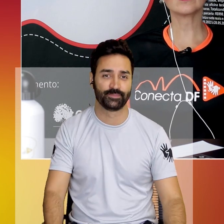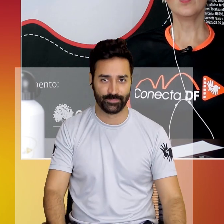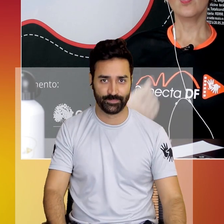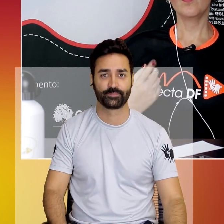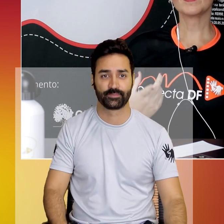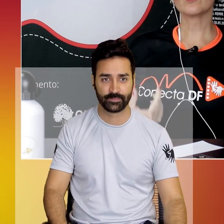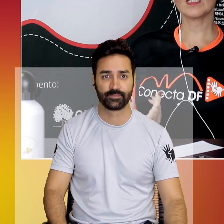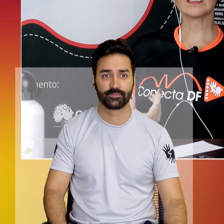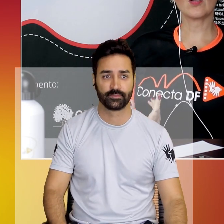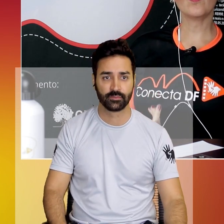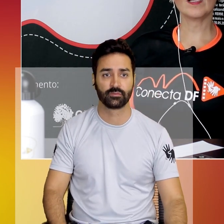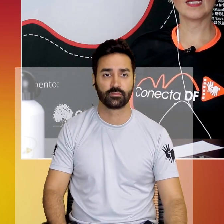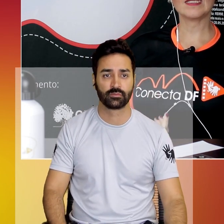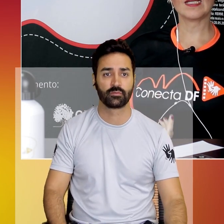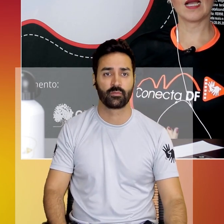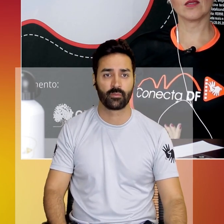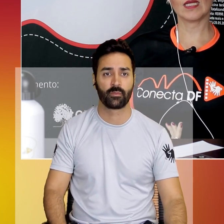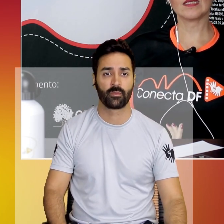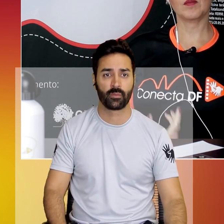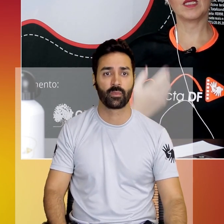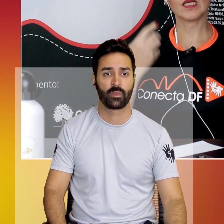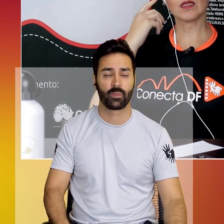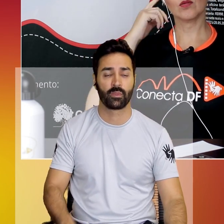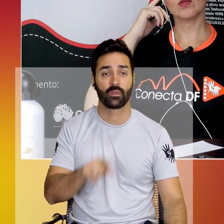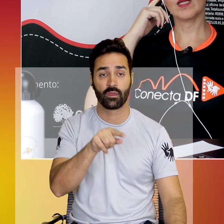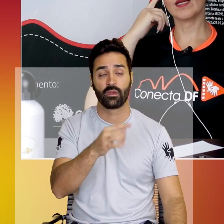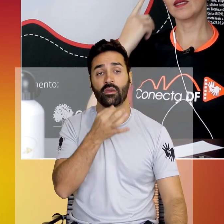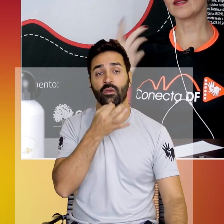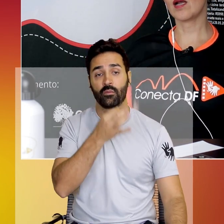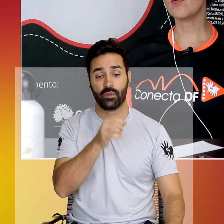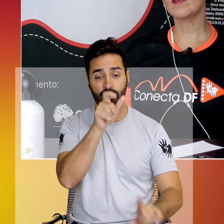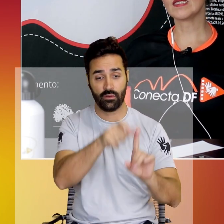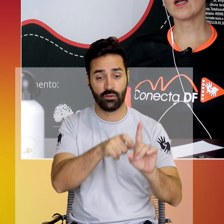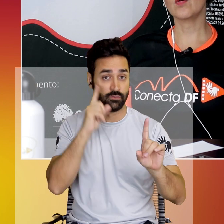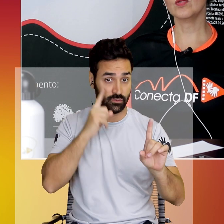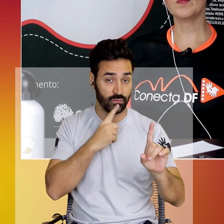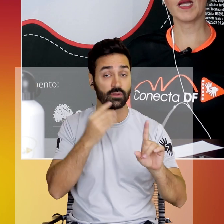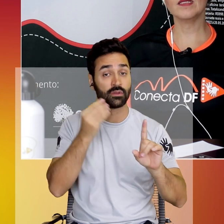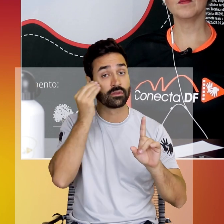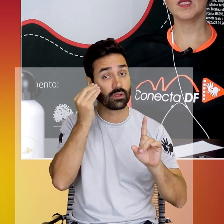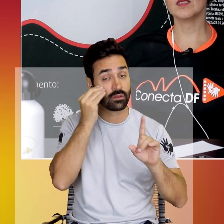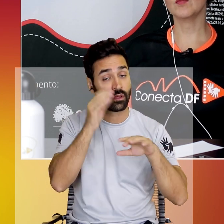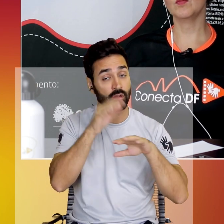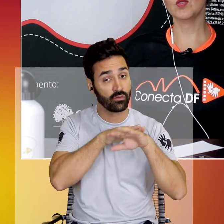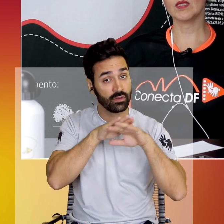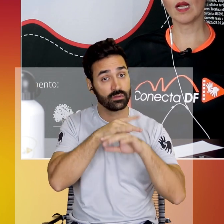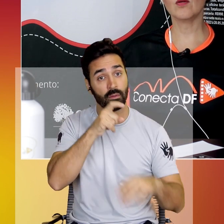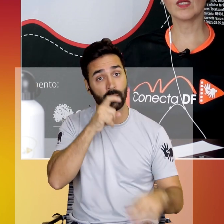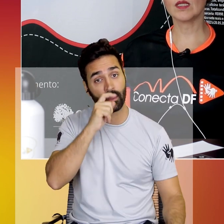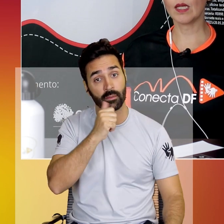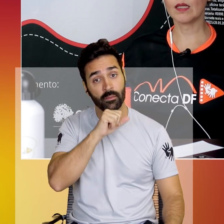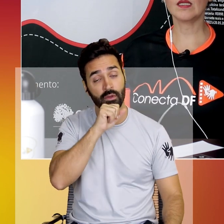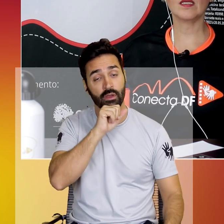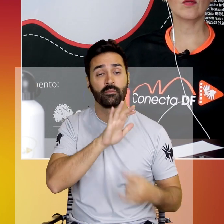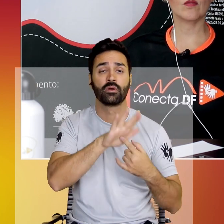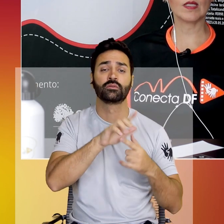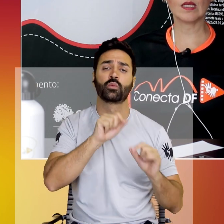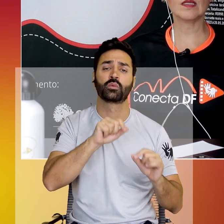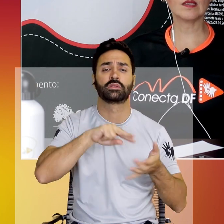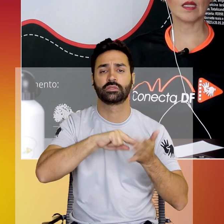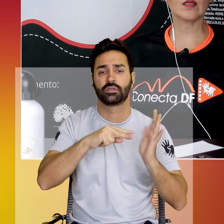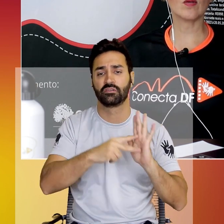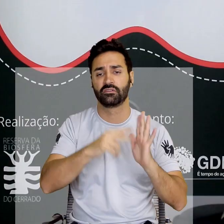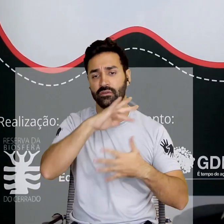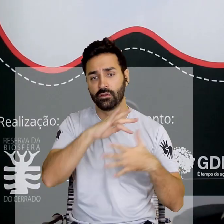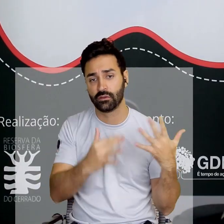muito rico Uma sugestão, aprender. nesse caso dessa menina surda, é tentar conversar com os pais mesmo, mostrar o que que é a língua, ver se